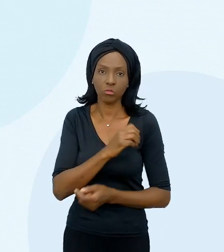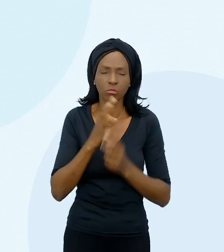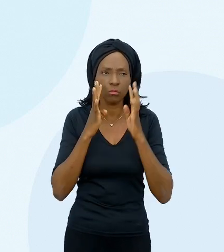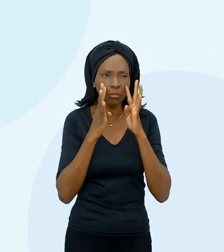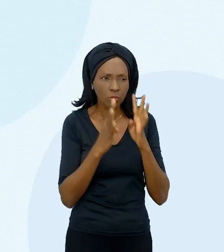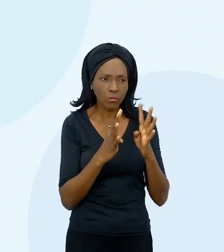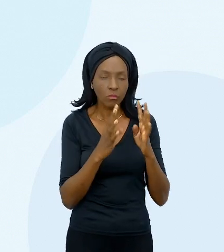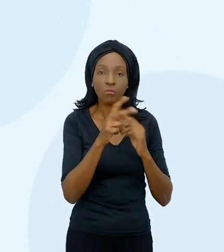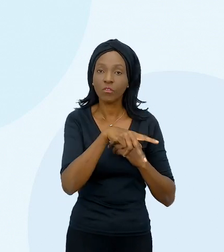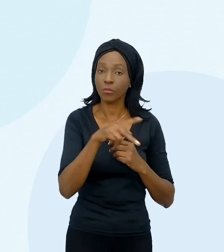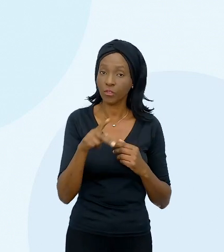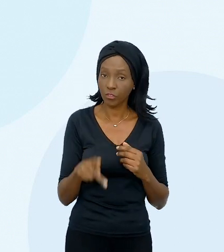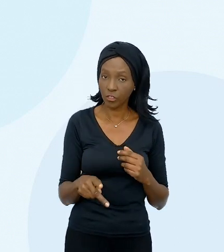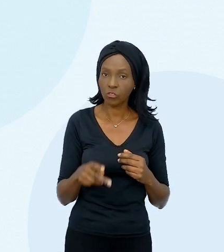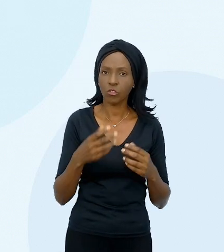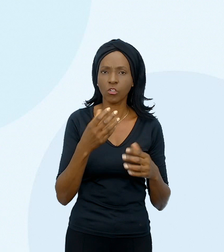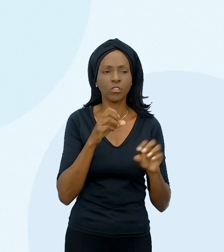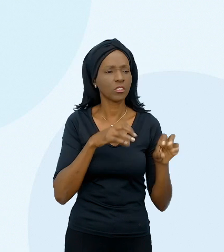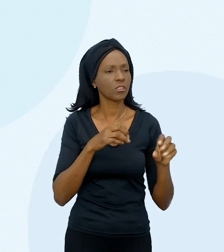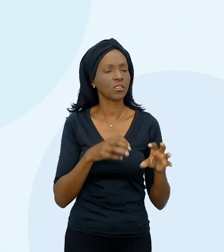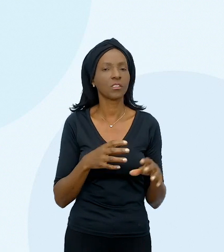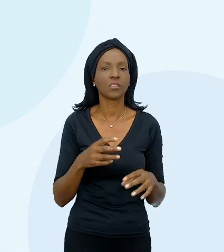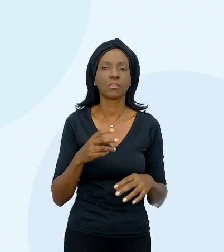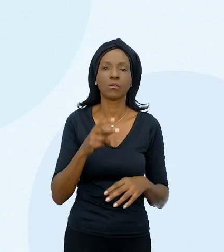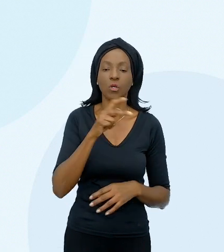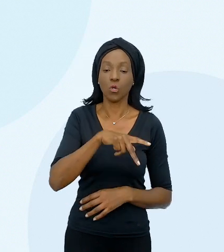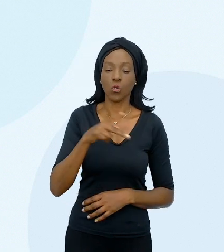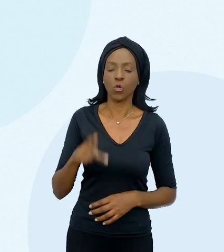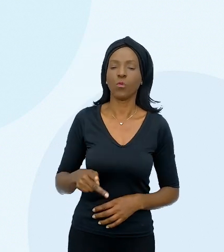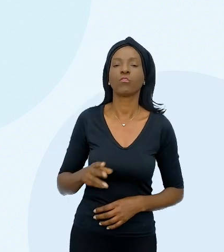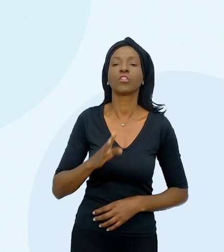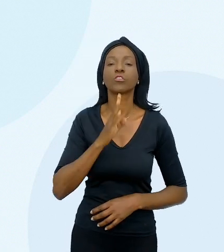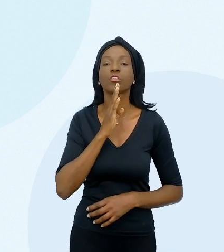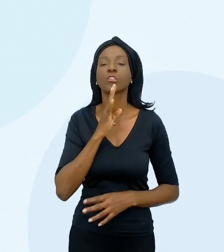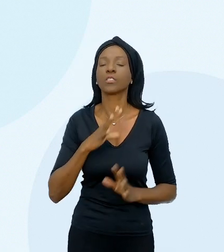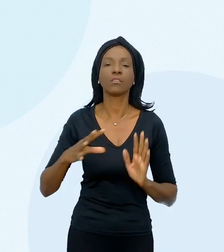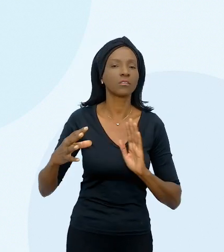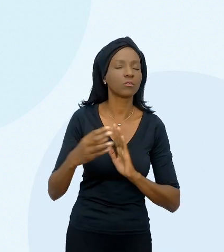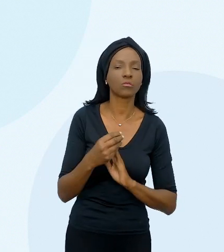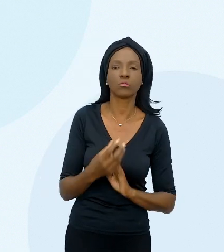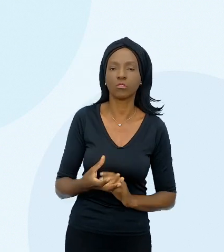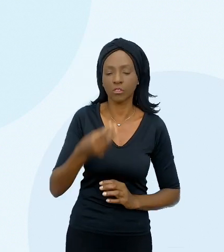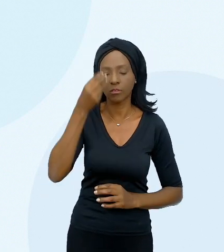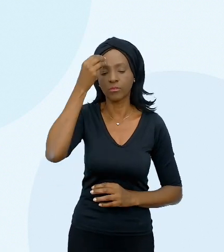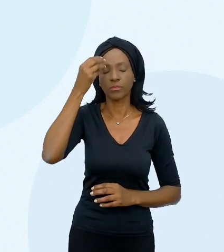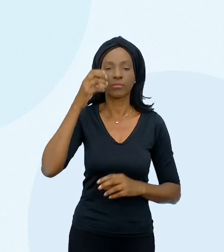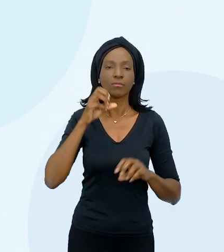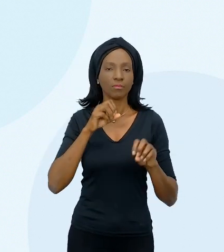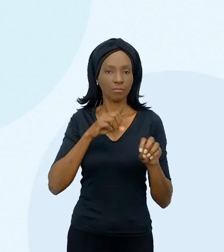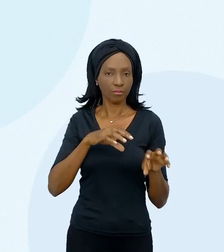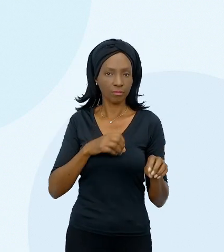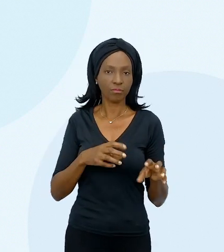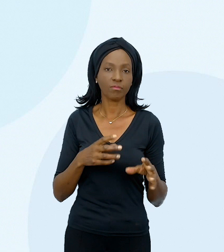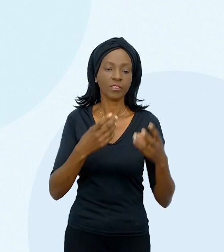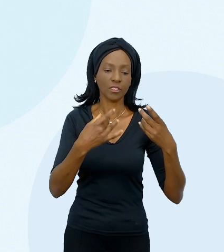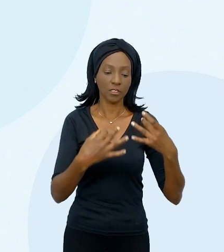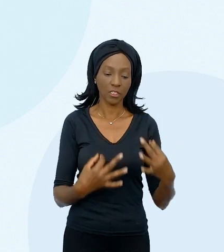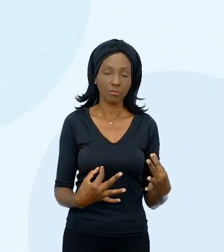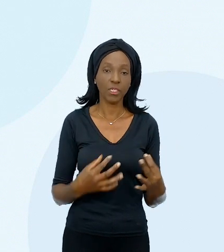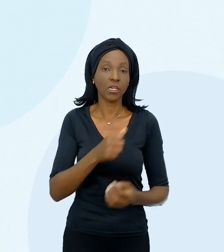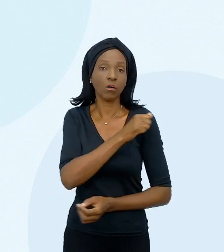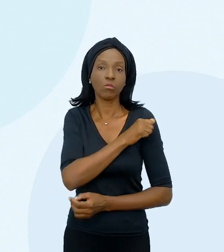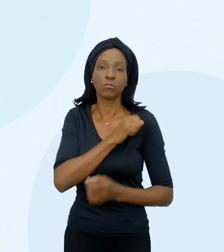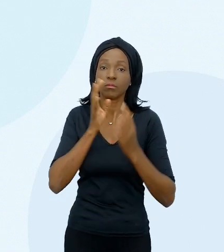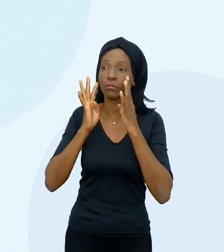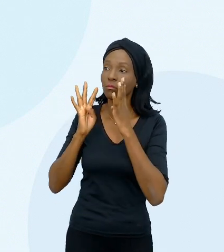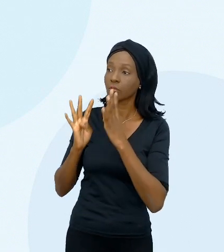apenas o que o professor tem a ensinar, então o professor é o detentor do conhecimento, tá? E ele explica, o aluno ouve